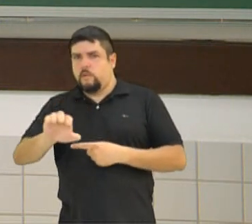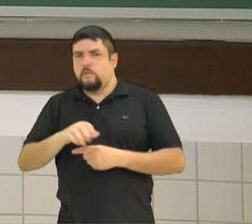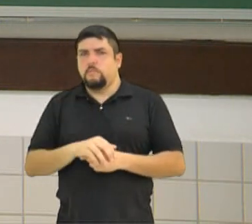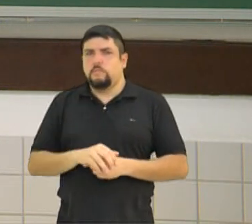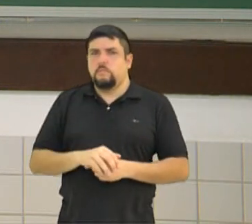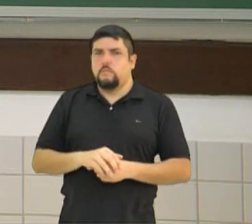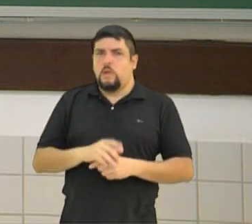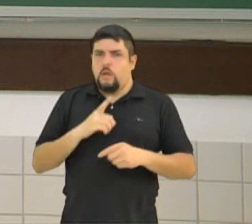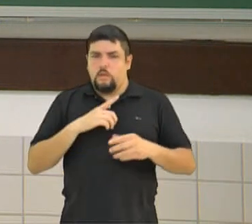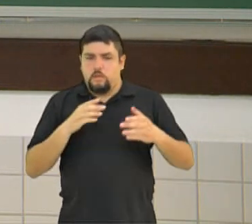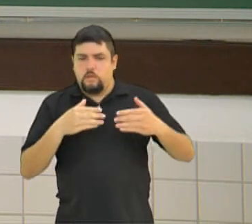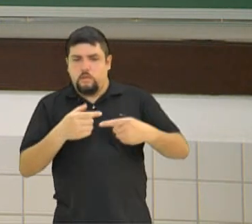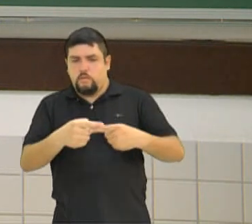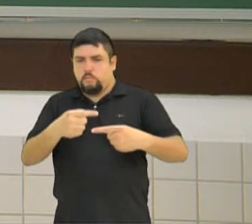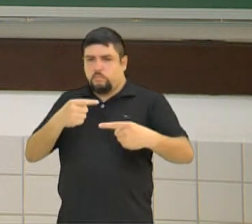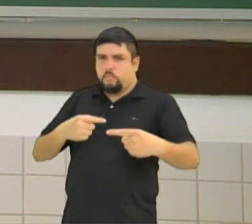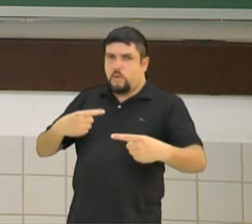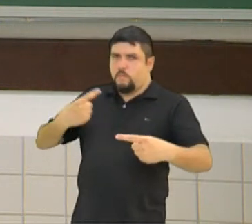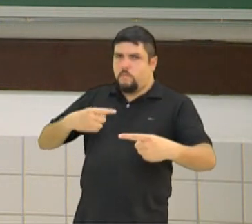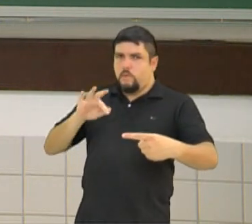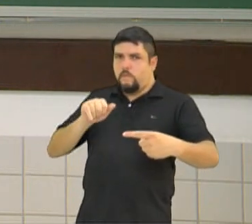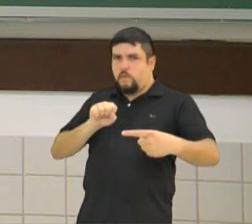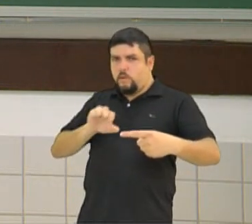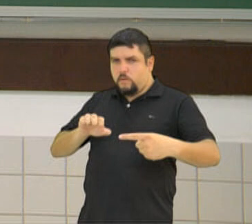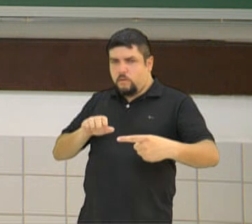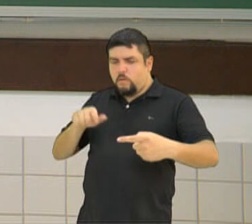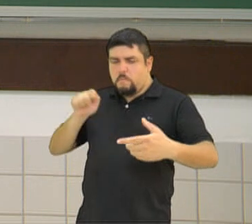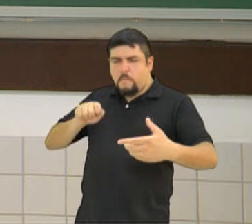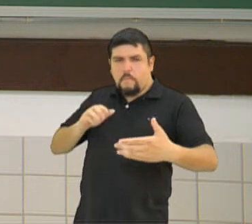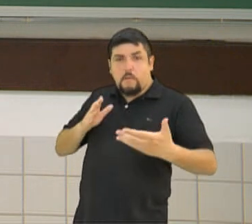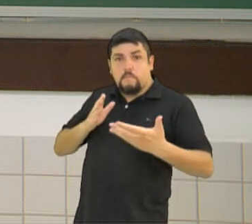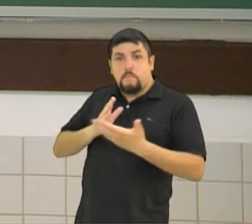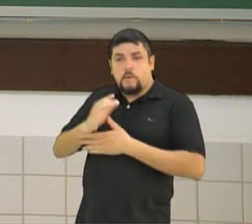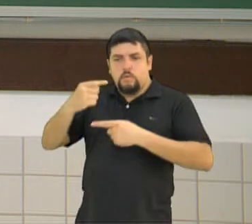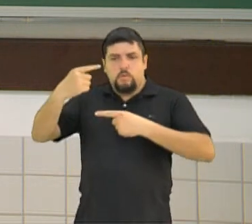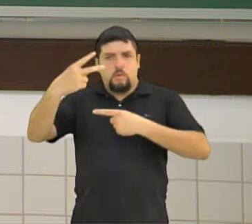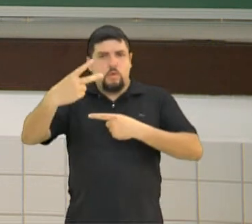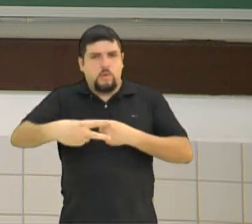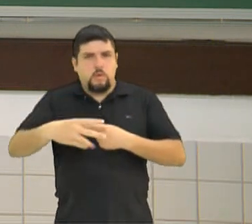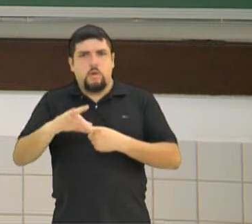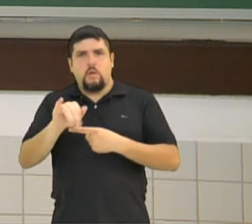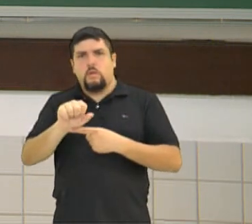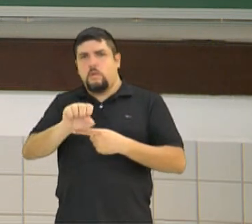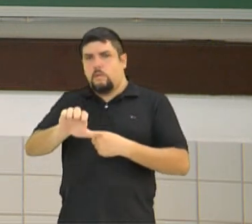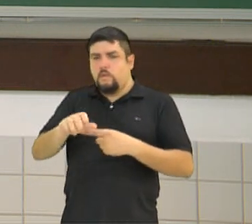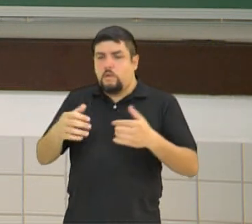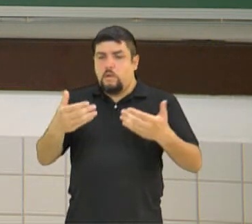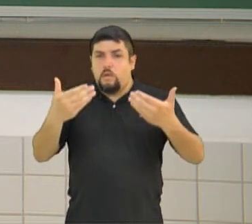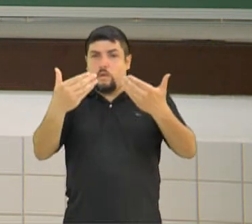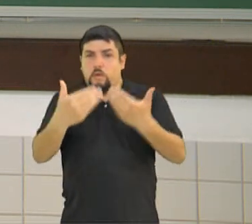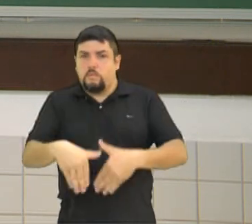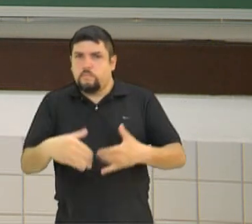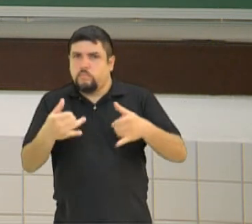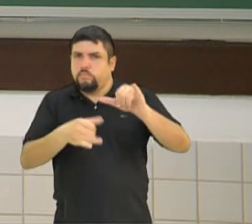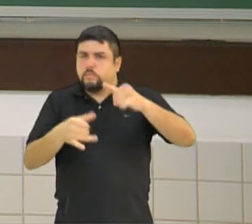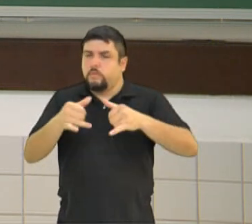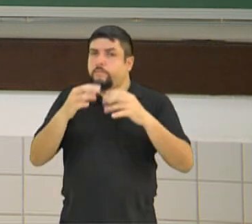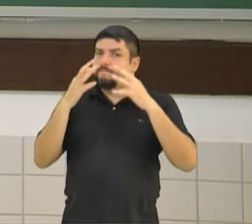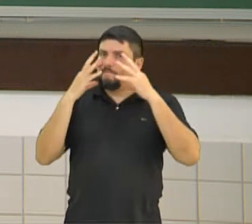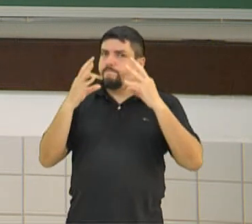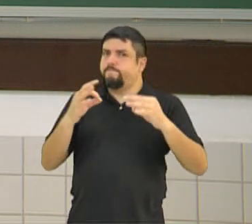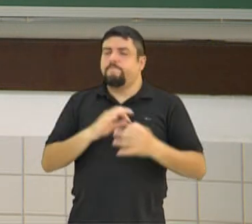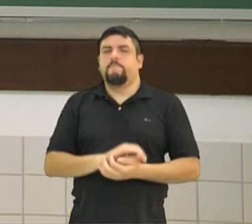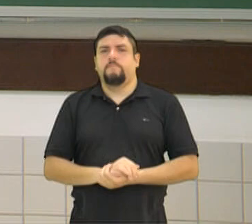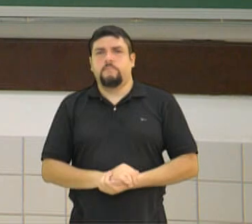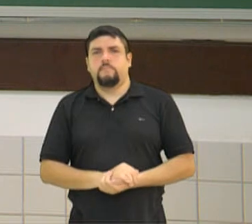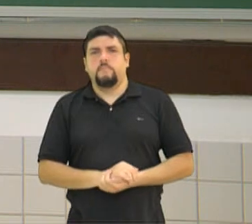fase, que vai ter uma prova específica de química, é sempre muito importante ficar atento a isso. Tá bom? E não esqueça,